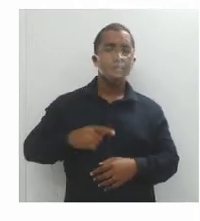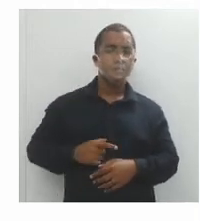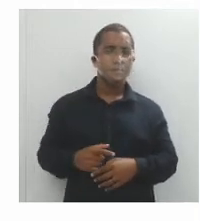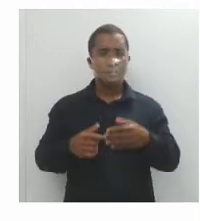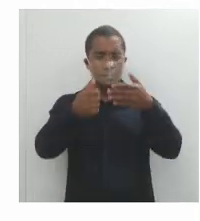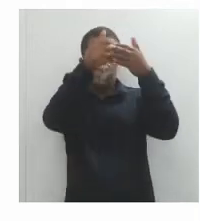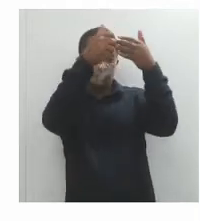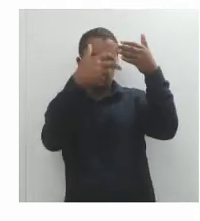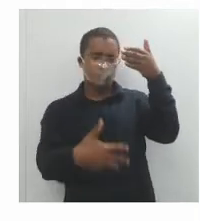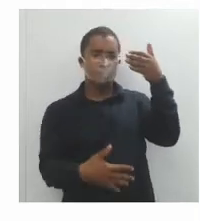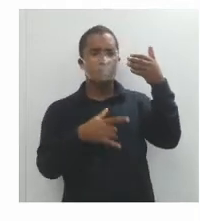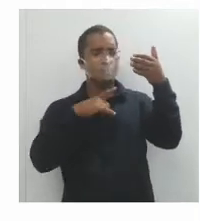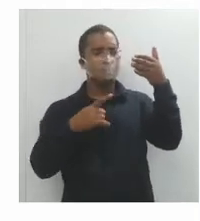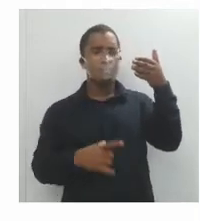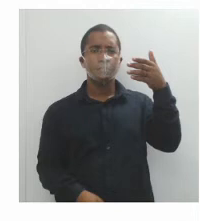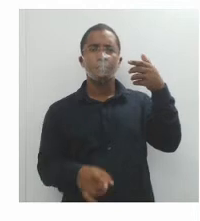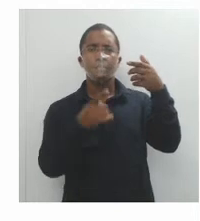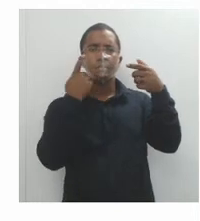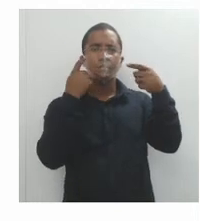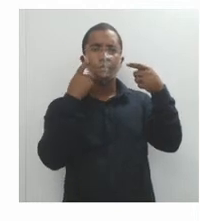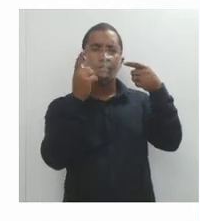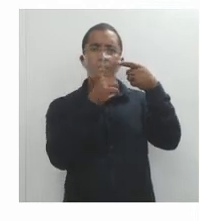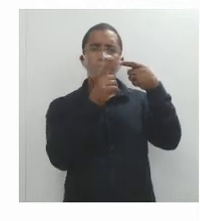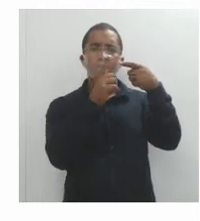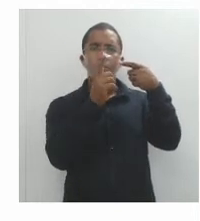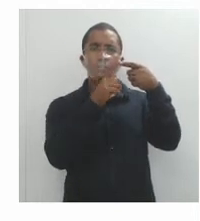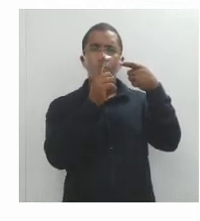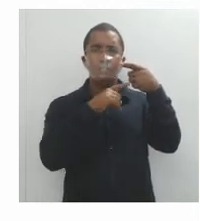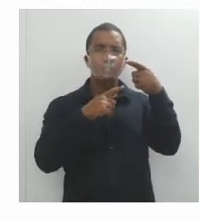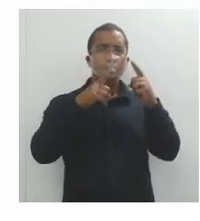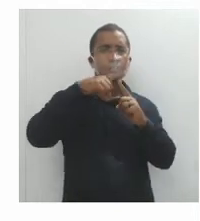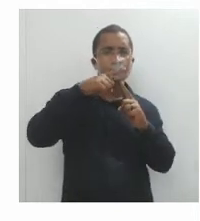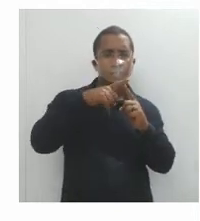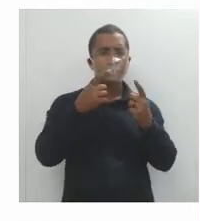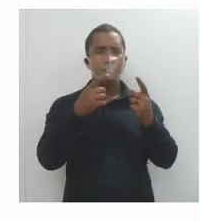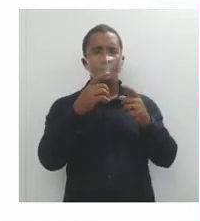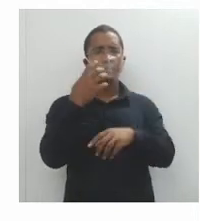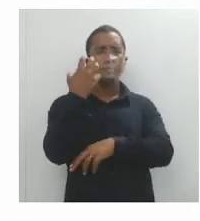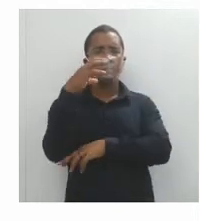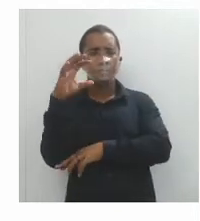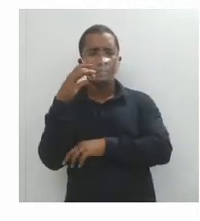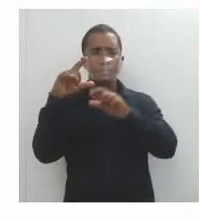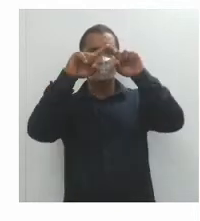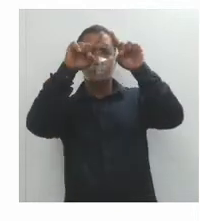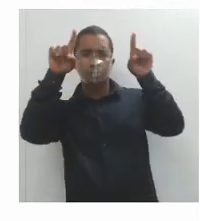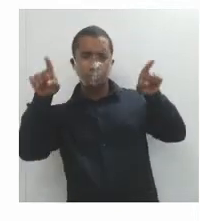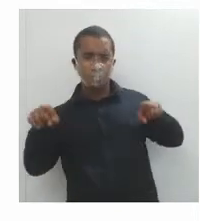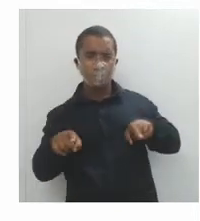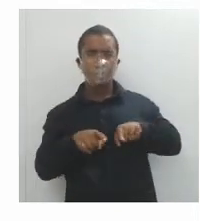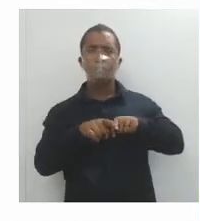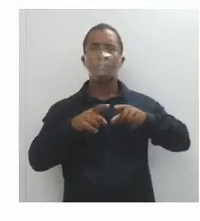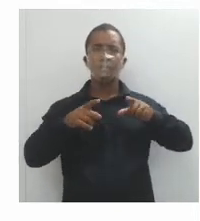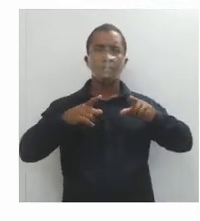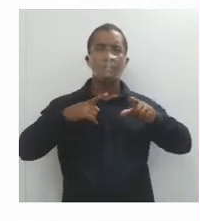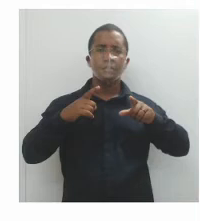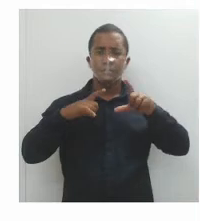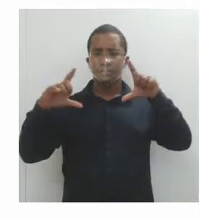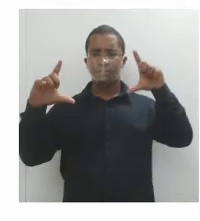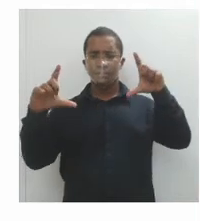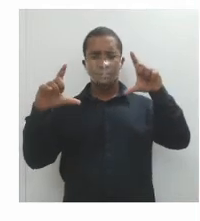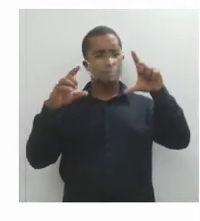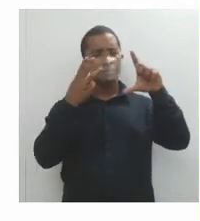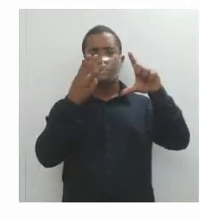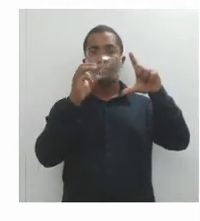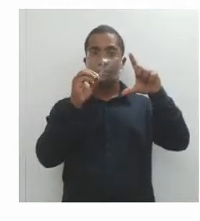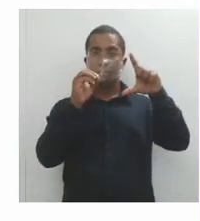manual. Ele me dá no manual aí, ó, se você olhar, ó, tipo, velocidade, diâmetro, ele dá o tamanho, né? Ele diz que o ventilador é um ventilador de